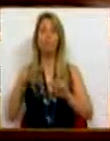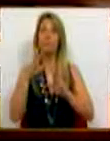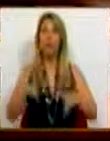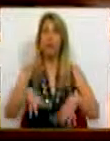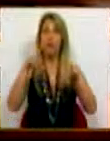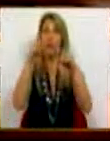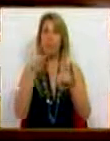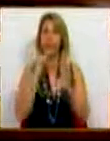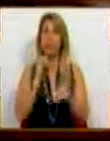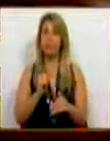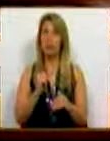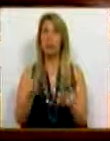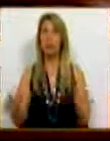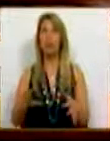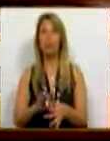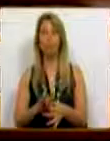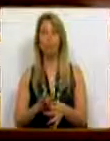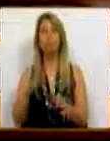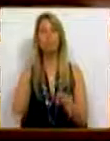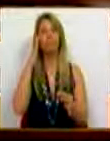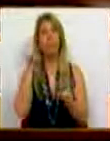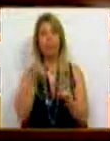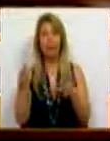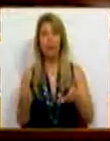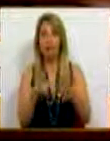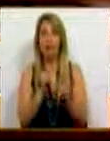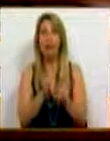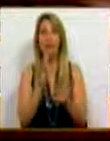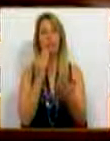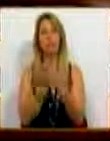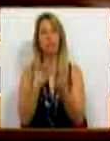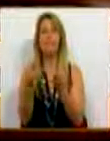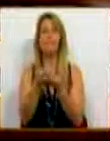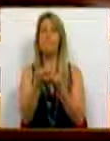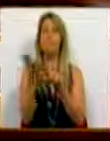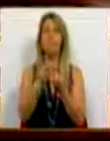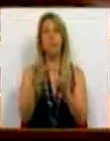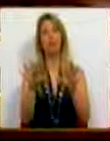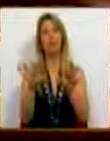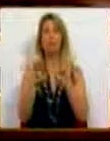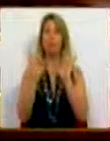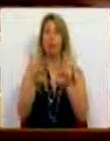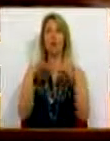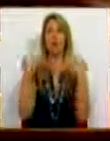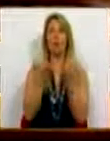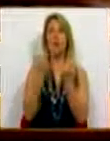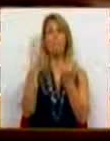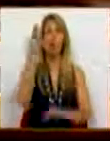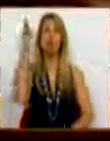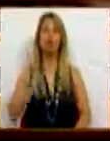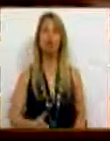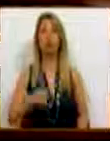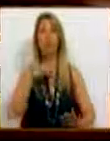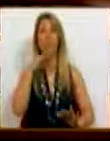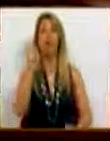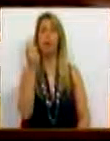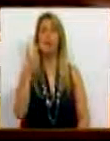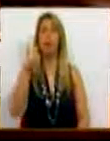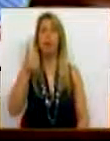na convicção de que, por essa via, estaremos mais perto de uma sociedade mais justa e mais descarbonizada. Muito obrigado.